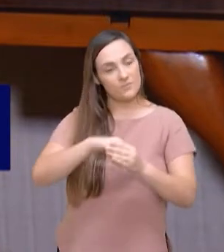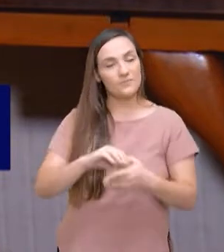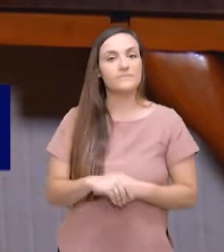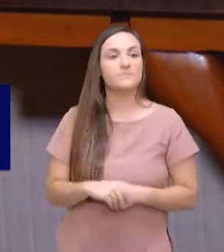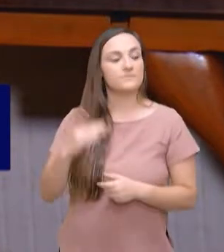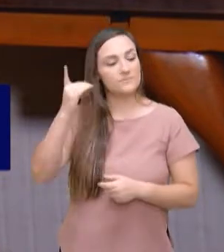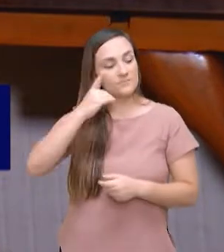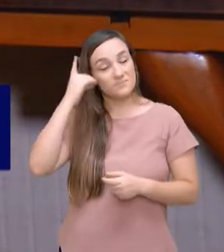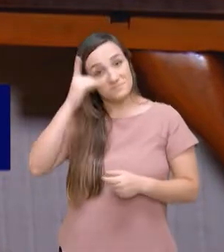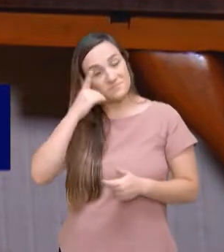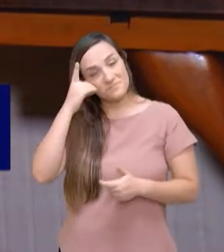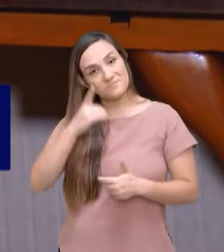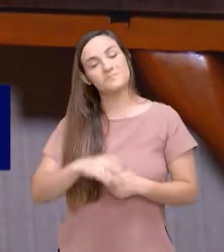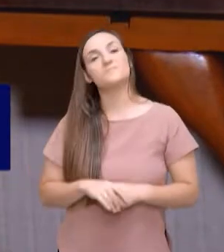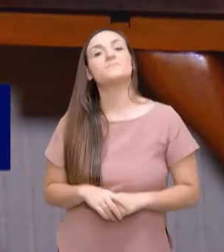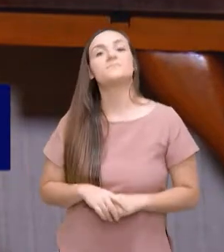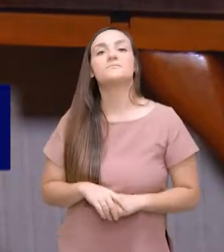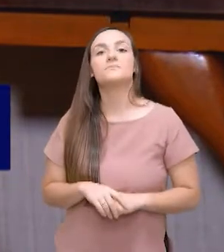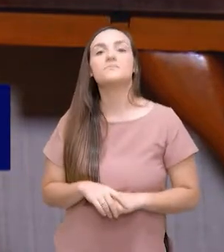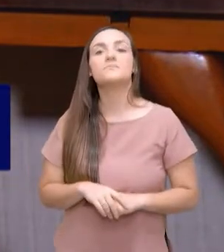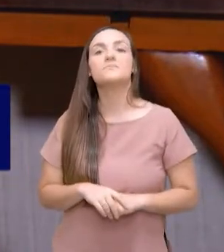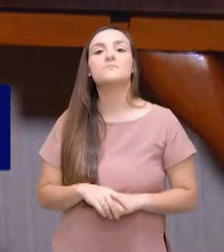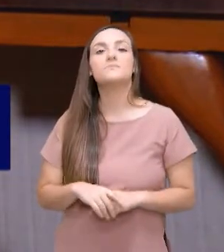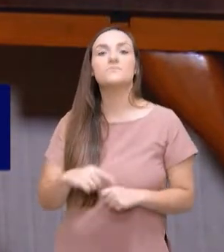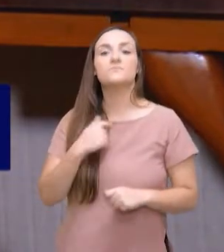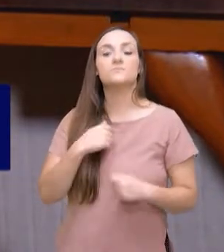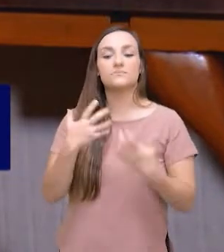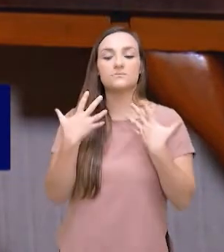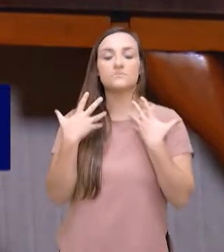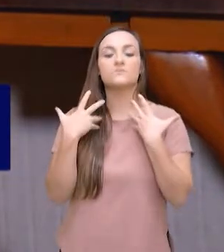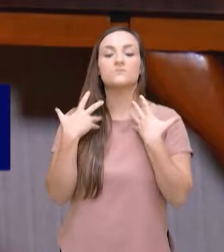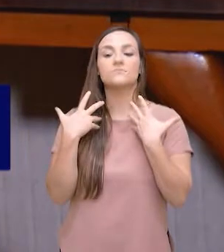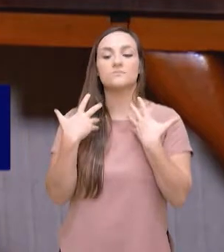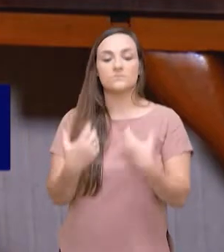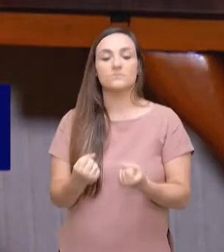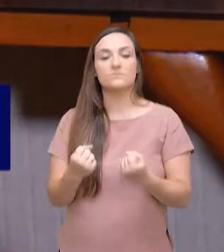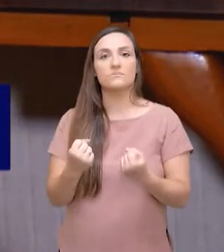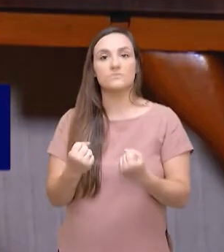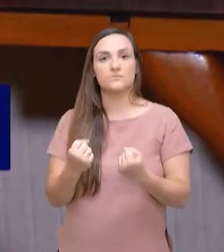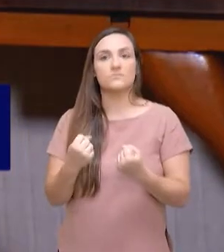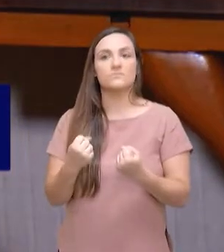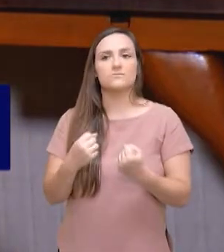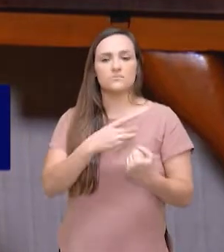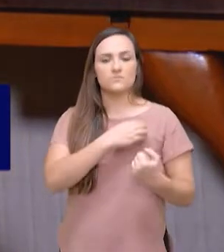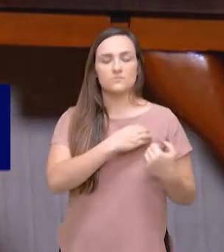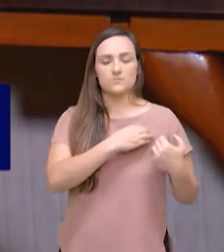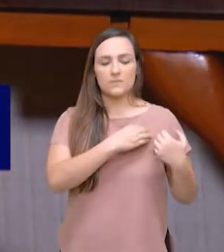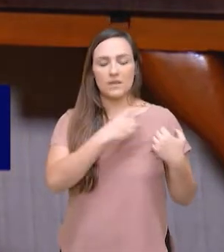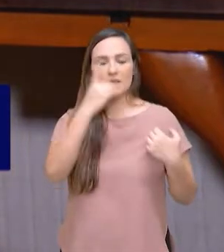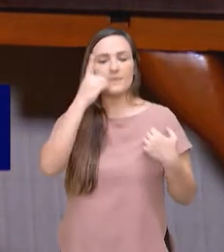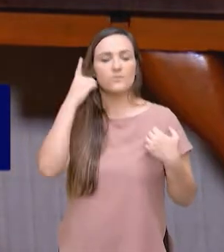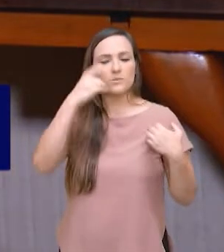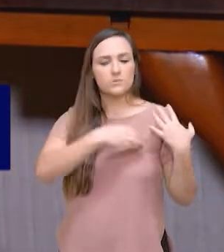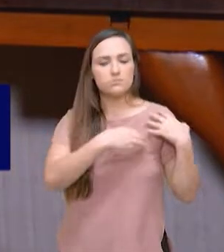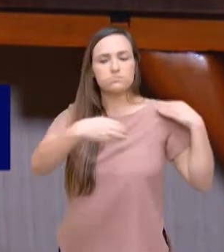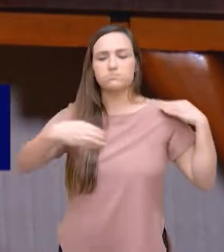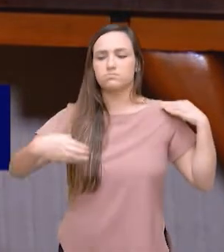deputado com essa votação e assumi o mandato com plenitude.